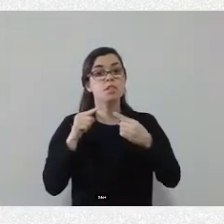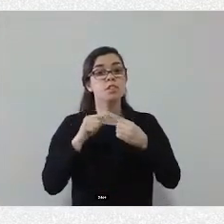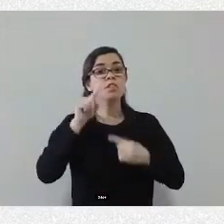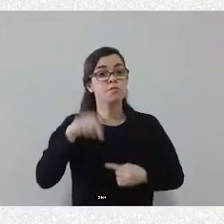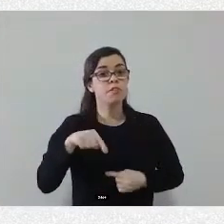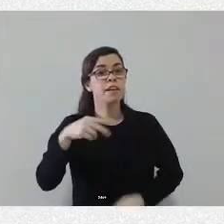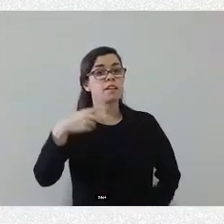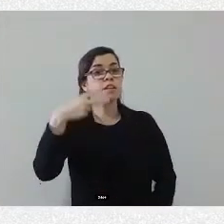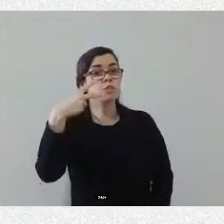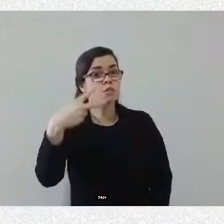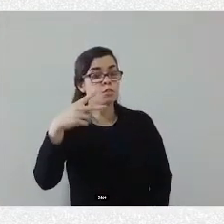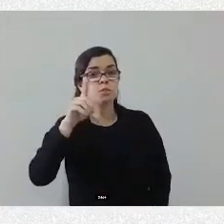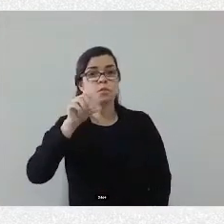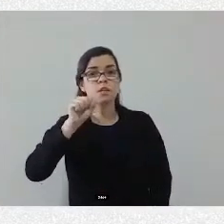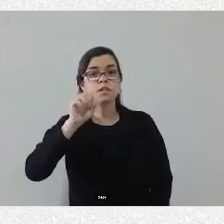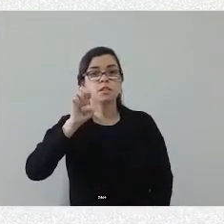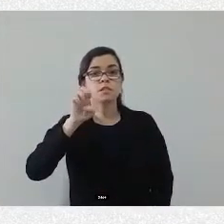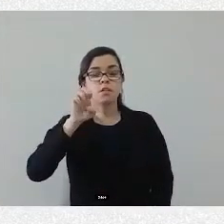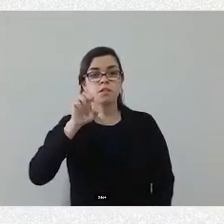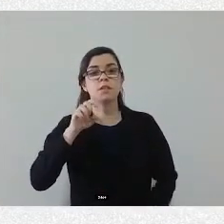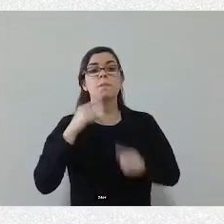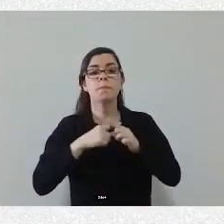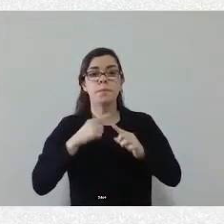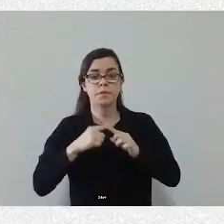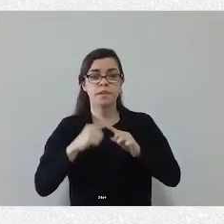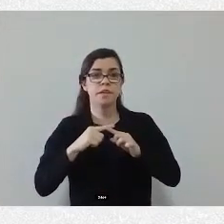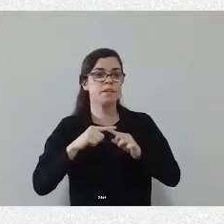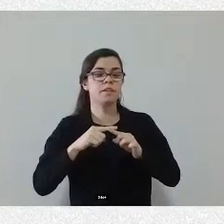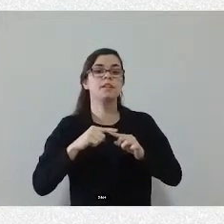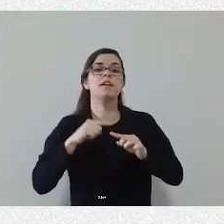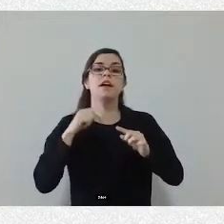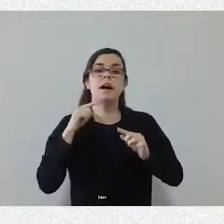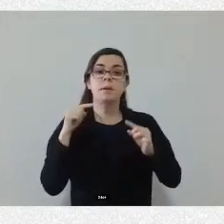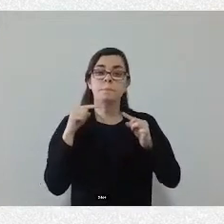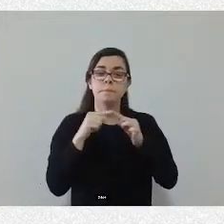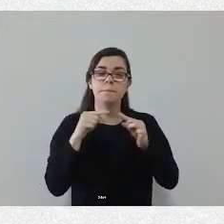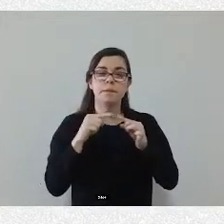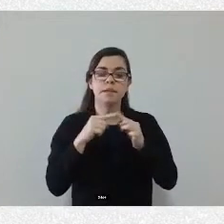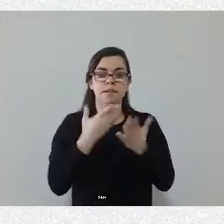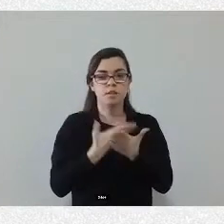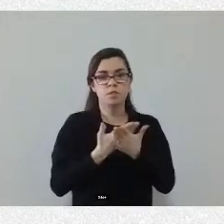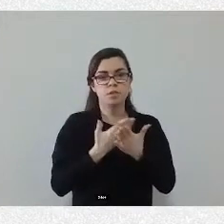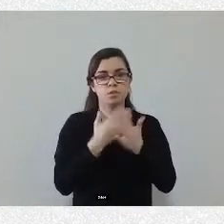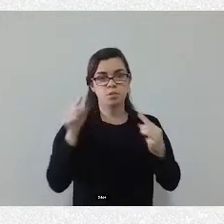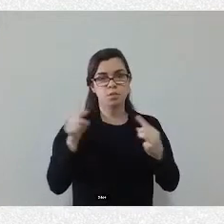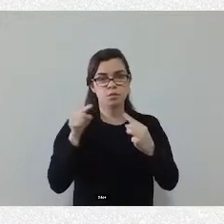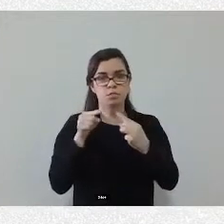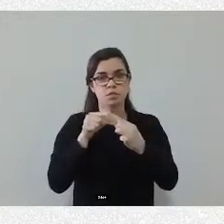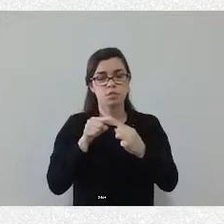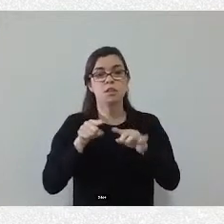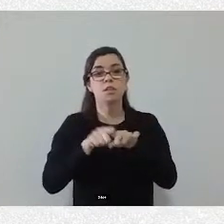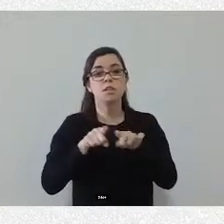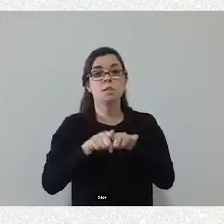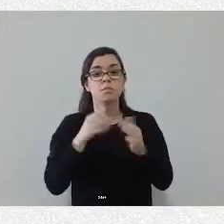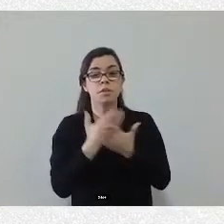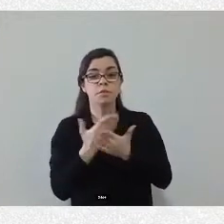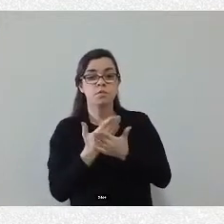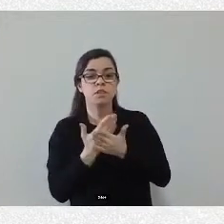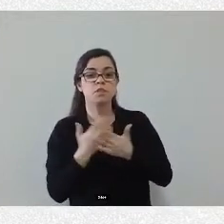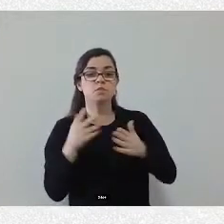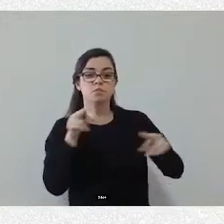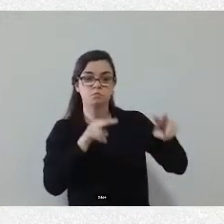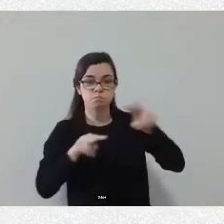é objeto do estudo. Como já foi falado anteriormente, o estudo em si, ele é observacional, nós vamos avaliar desfechos, nós não